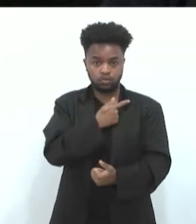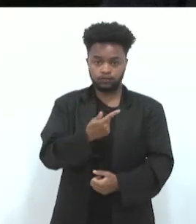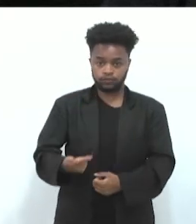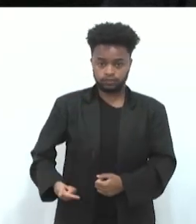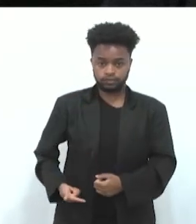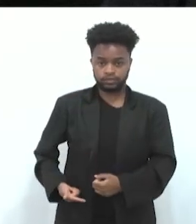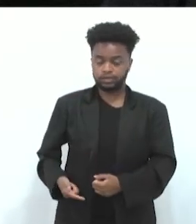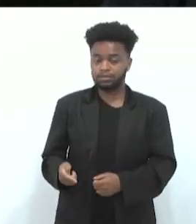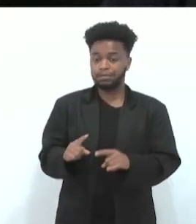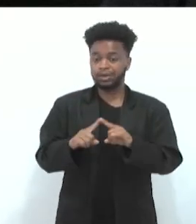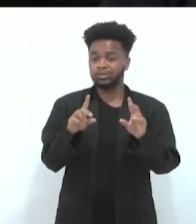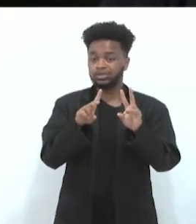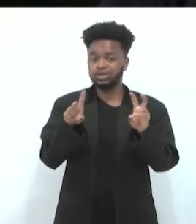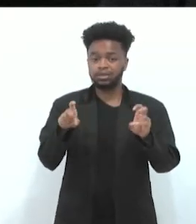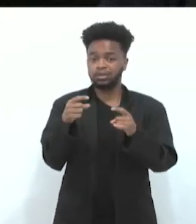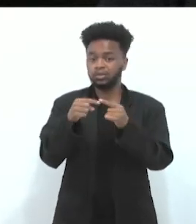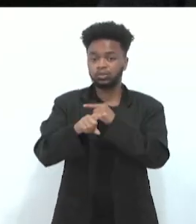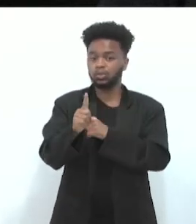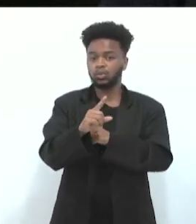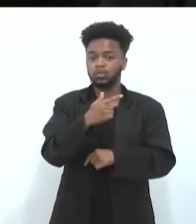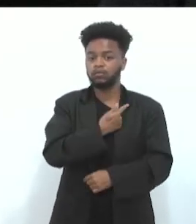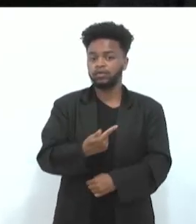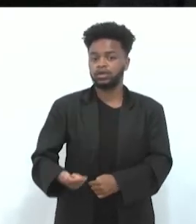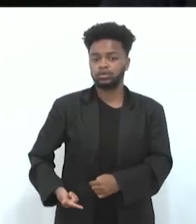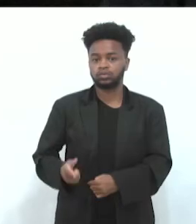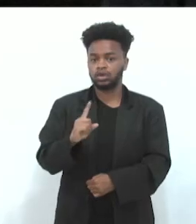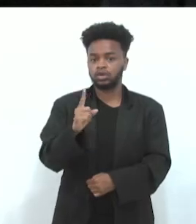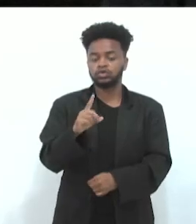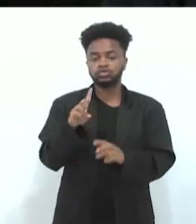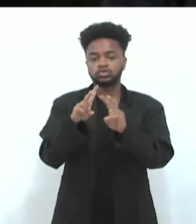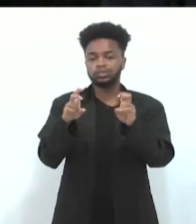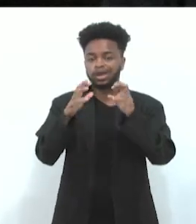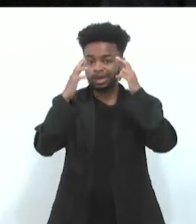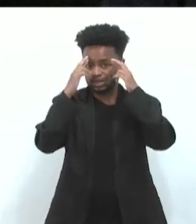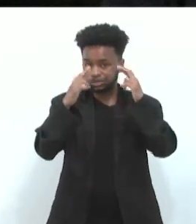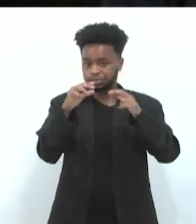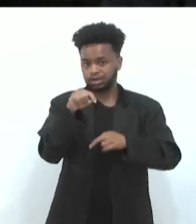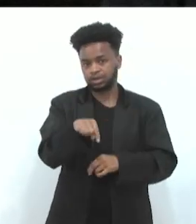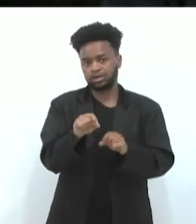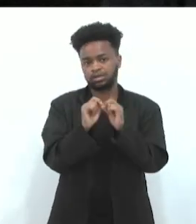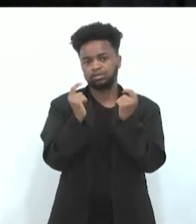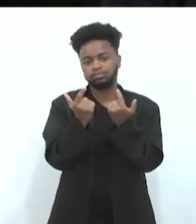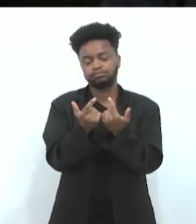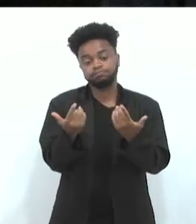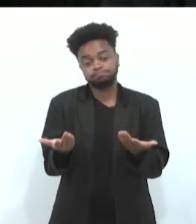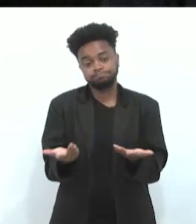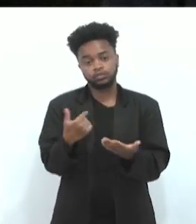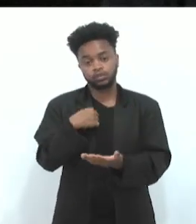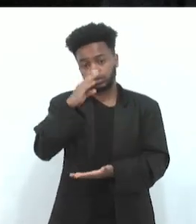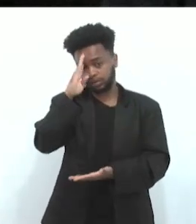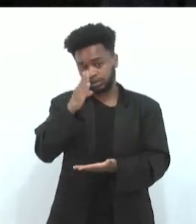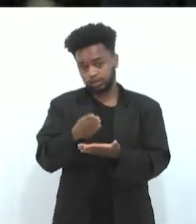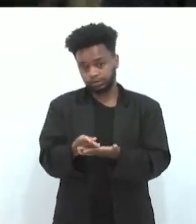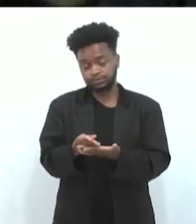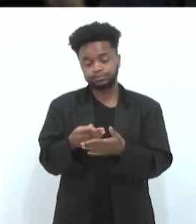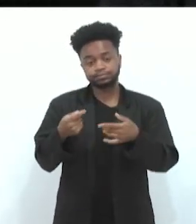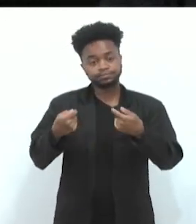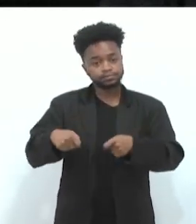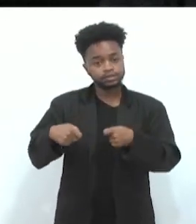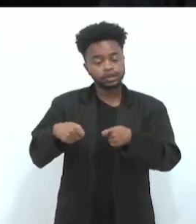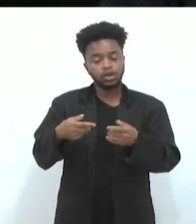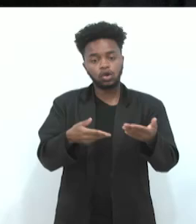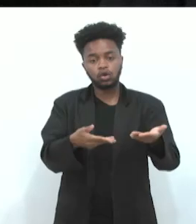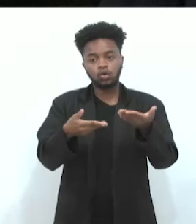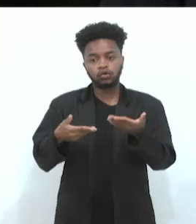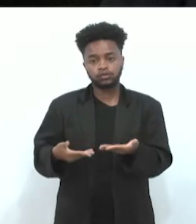governo, essa questão é de respeito ao parlamento. Eu acho que a gente precisa convidar,